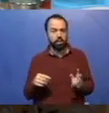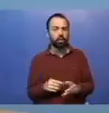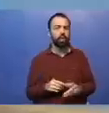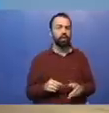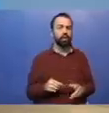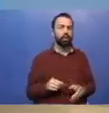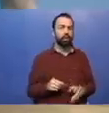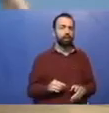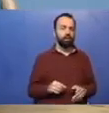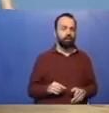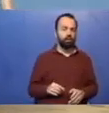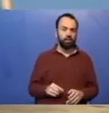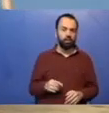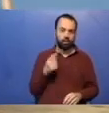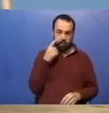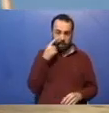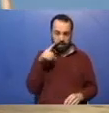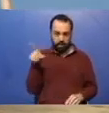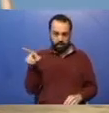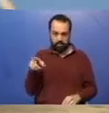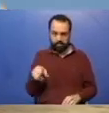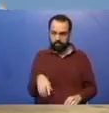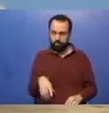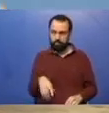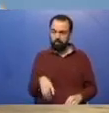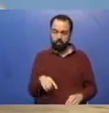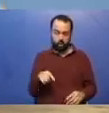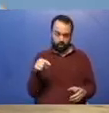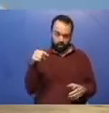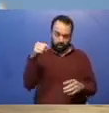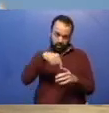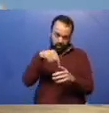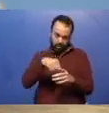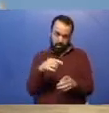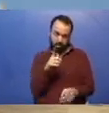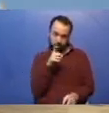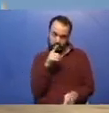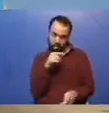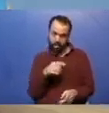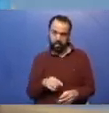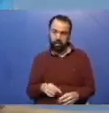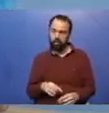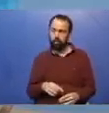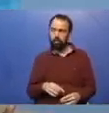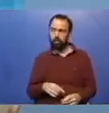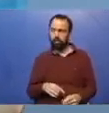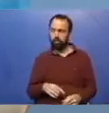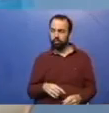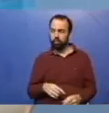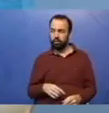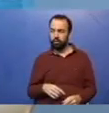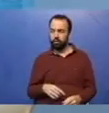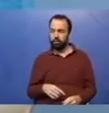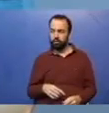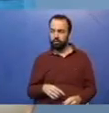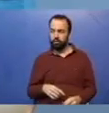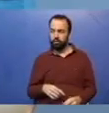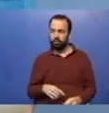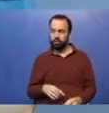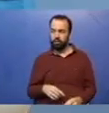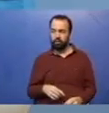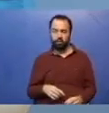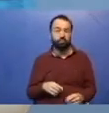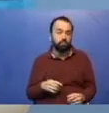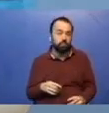elétrica. E vocês podem observar aqui, ó, aqui dentro tem água, vendo? Aí você vai falar